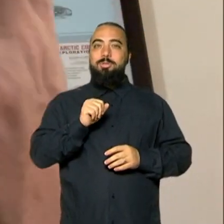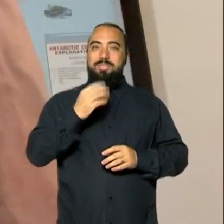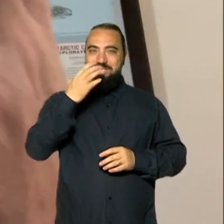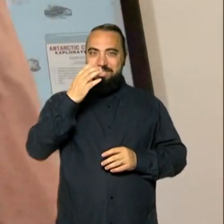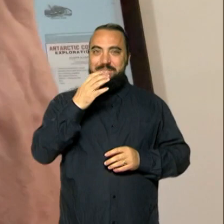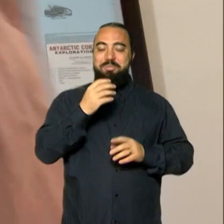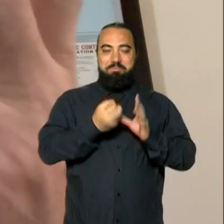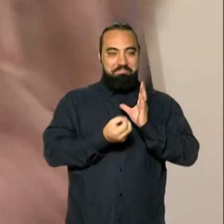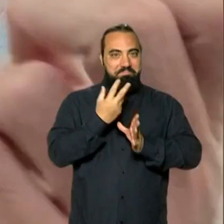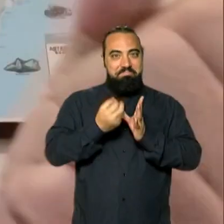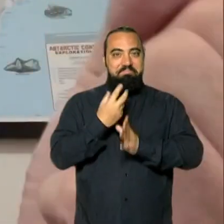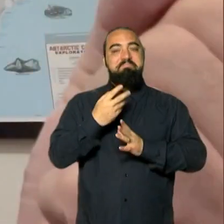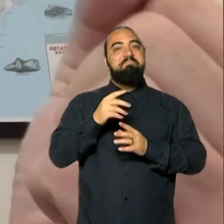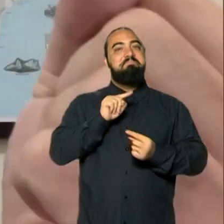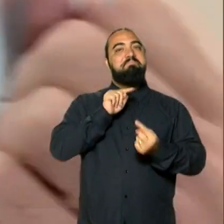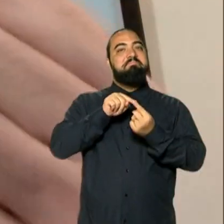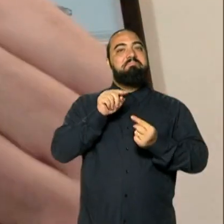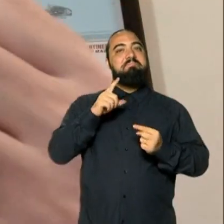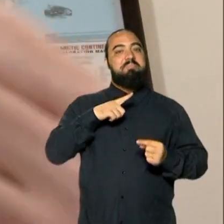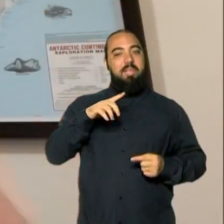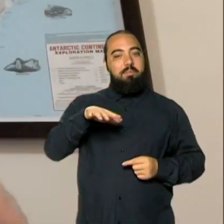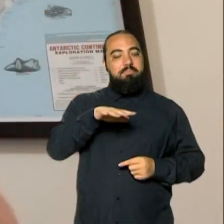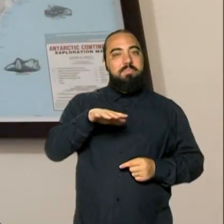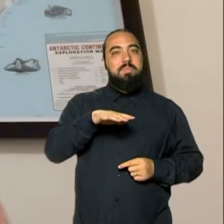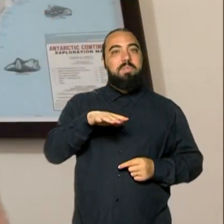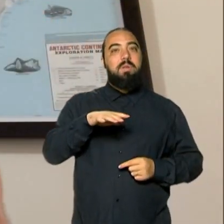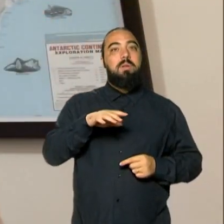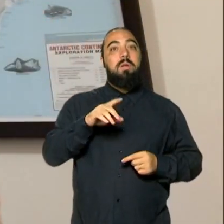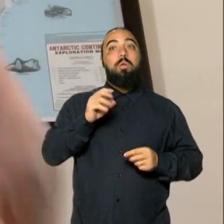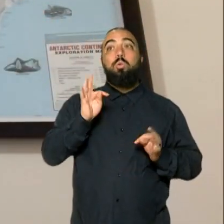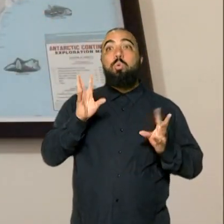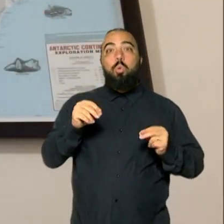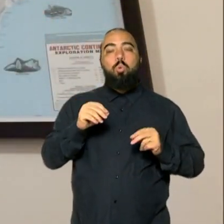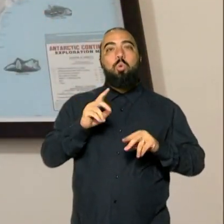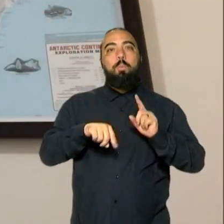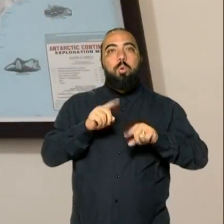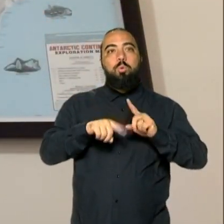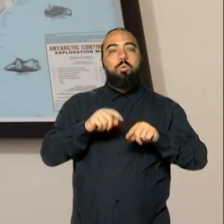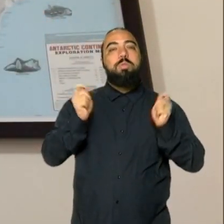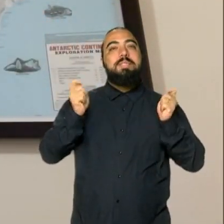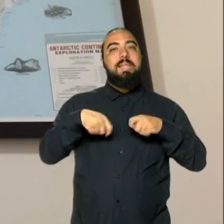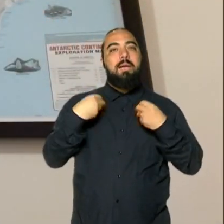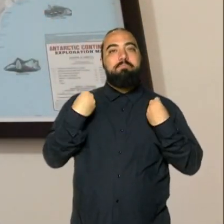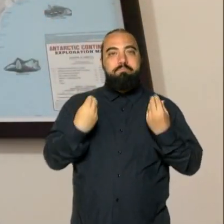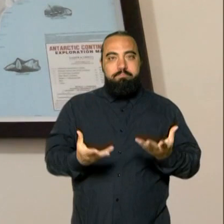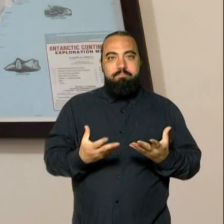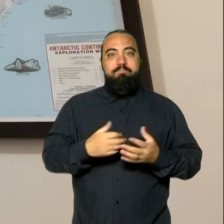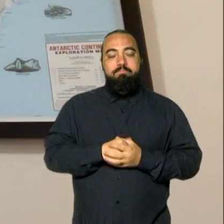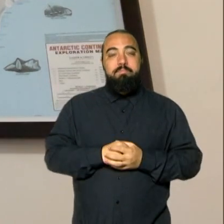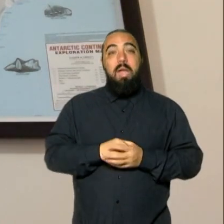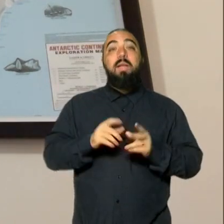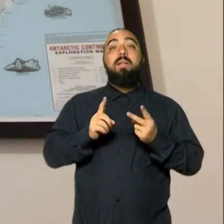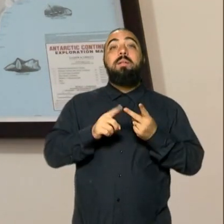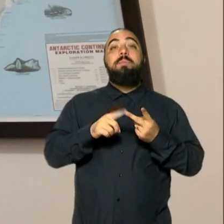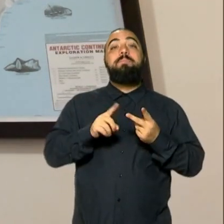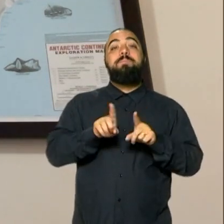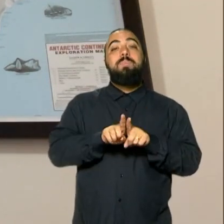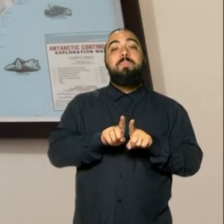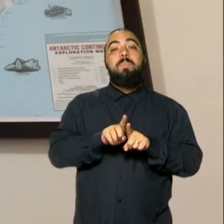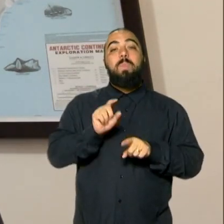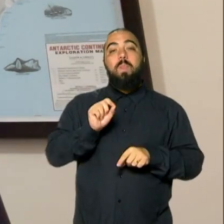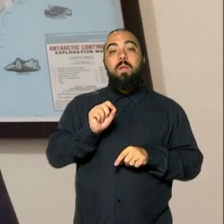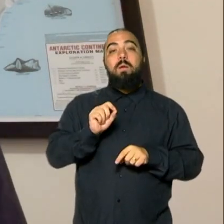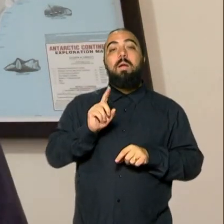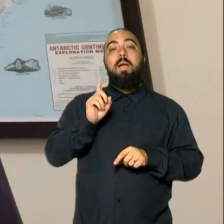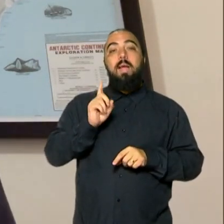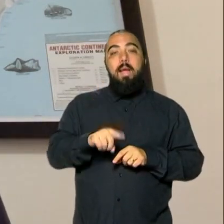gerando informações novas sobre o continente antártico e todos os produtos que isso podem ser advindos para a sociedade, e também porque tem um